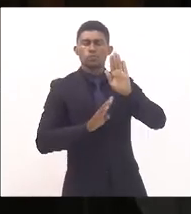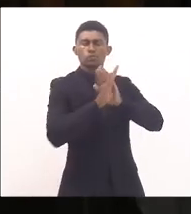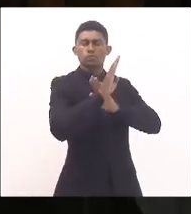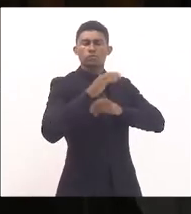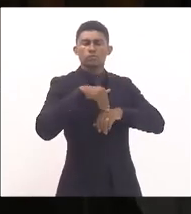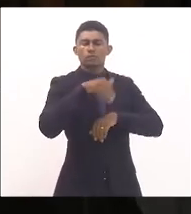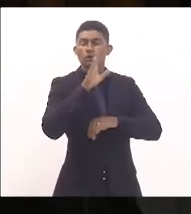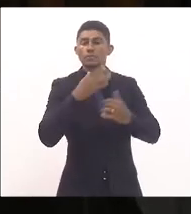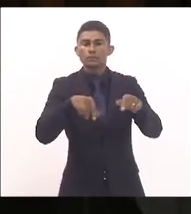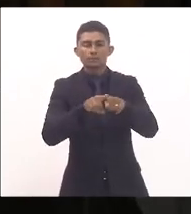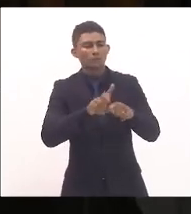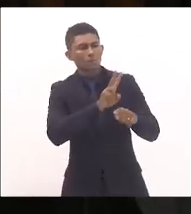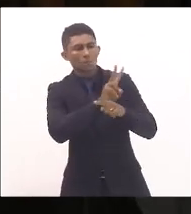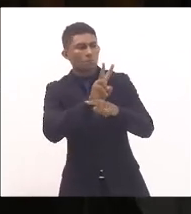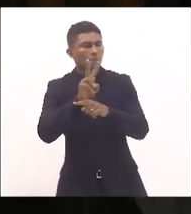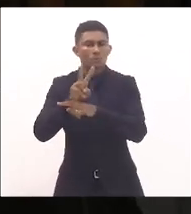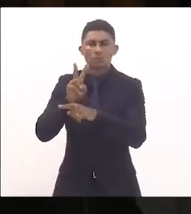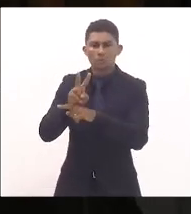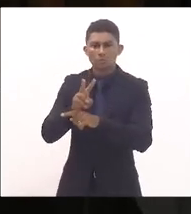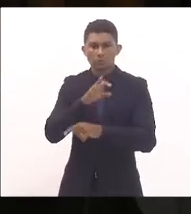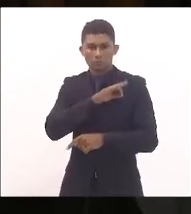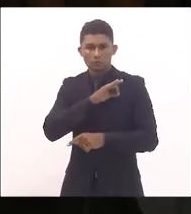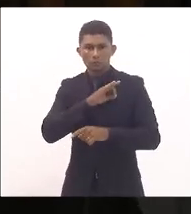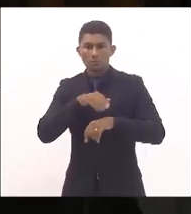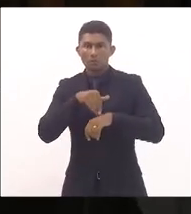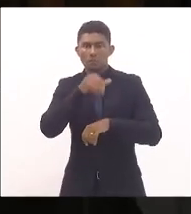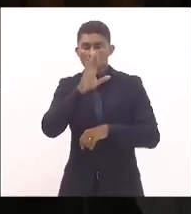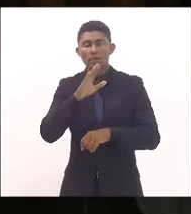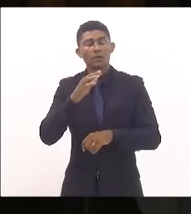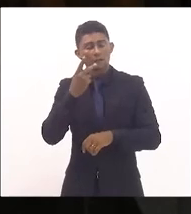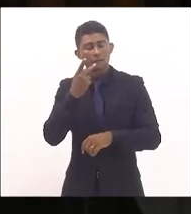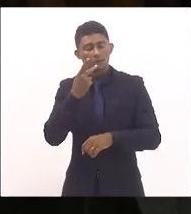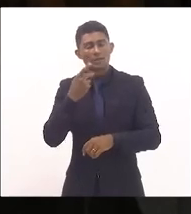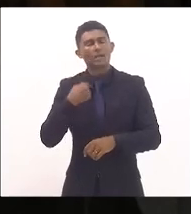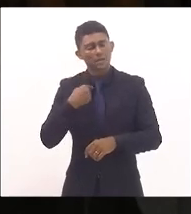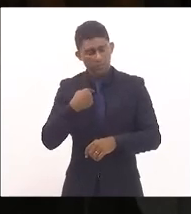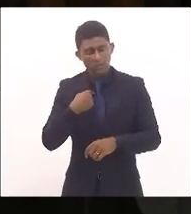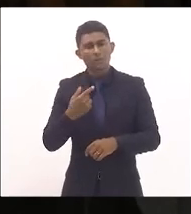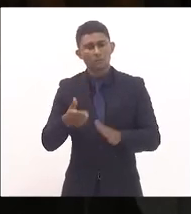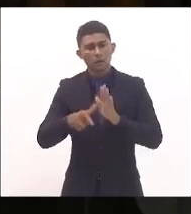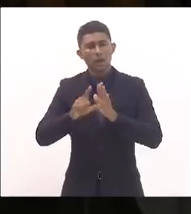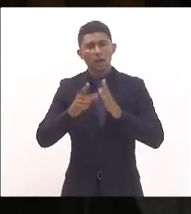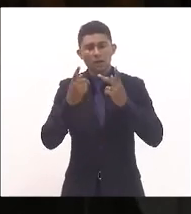dos inspetores, eu adianto logo de antemão meu voto favorável.